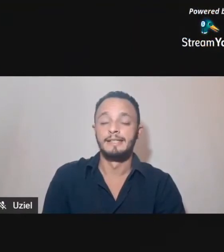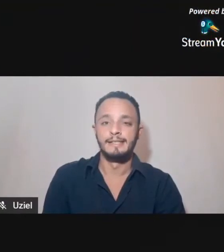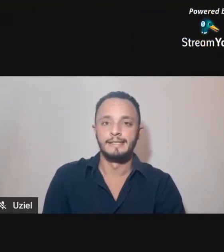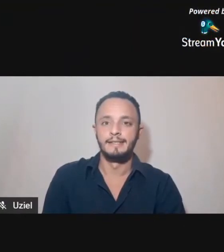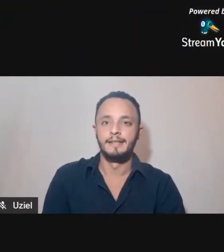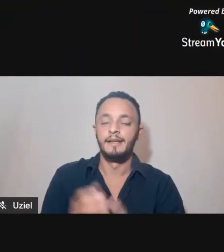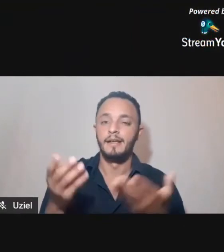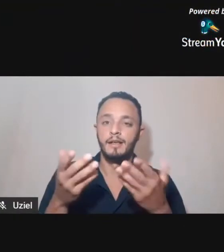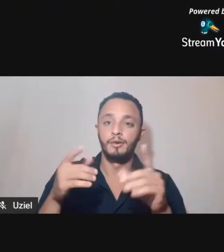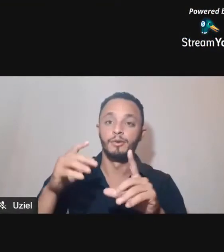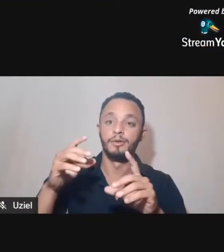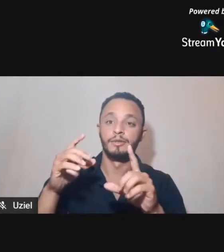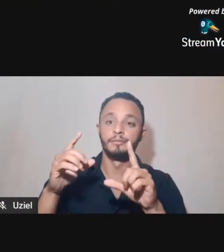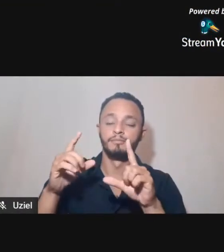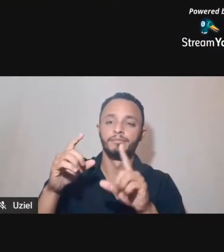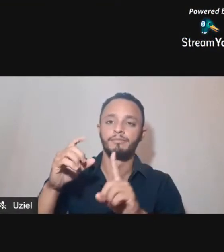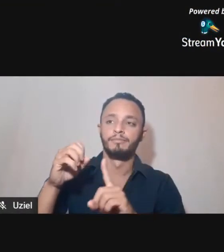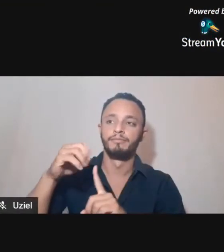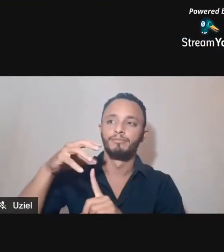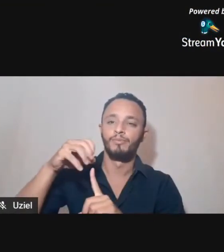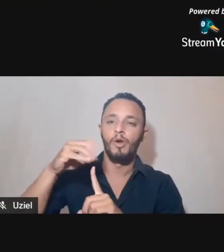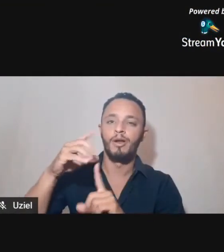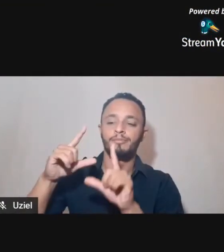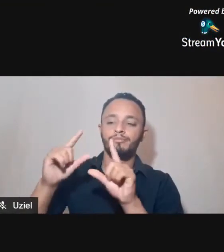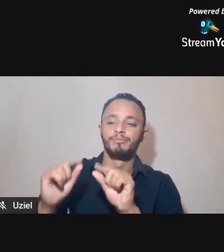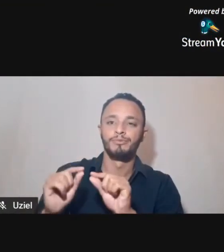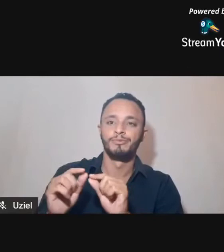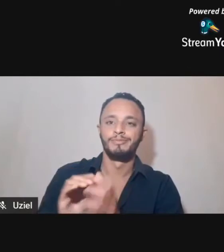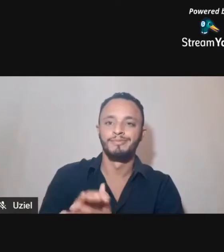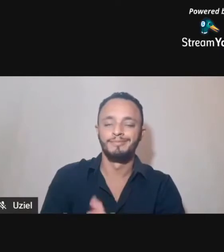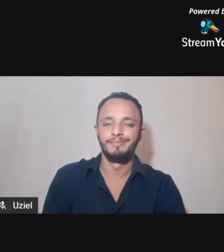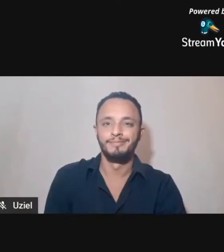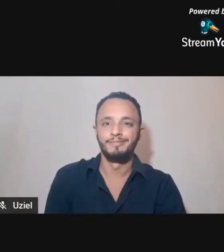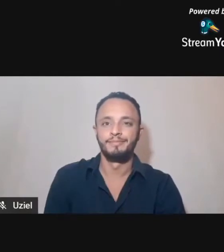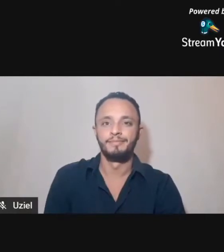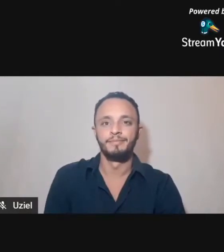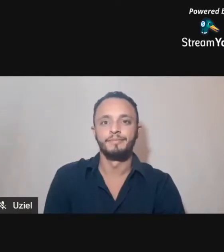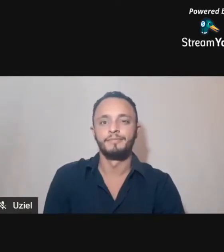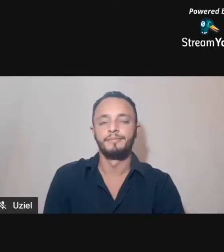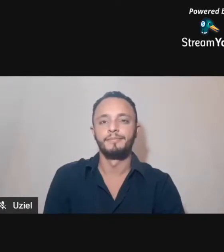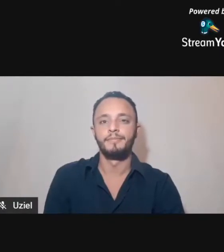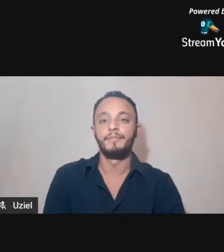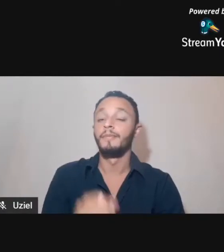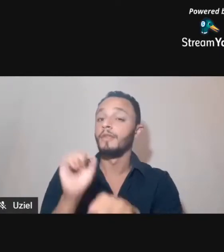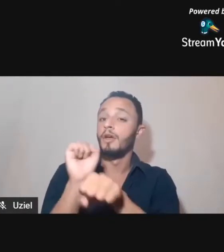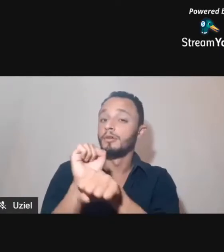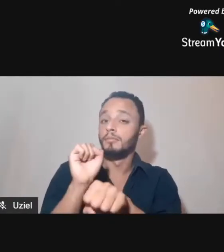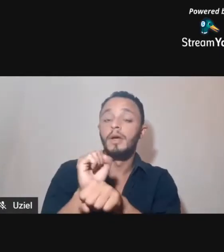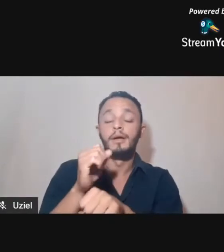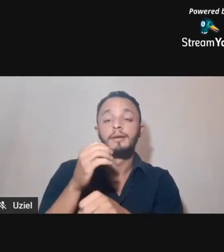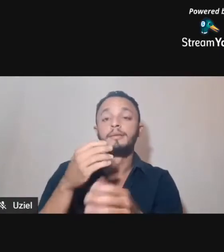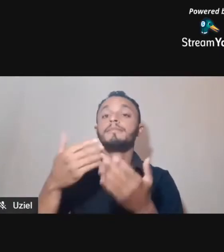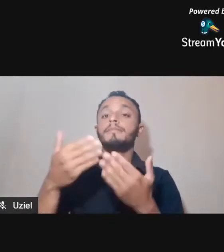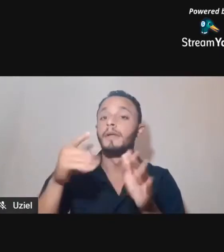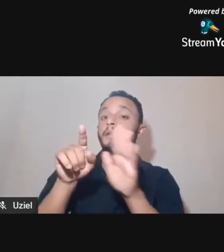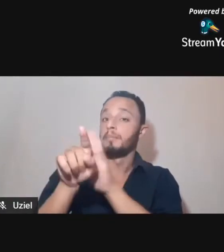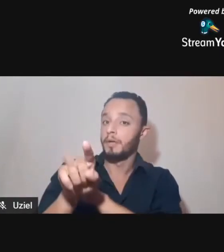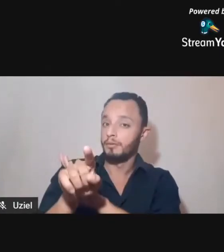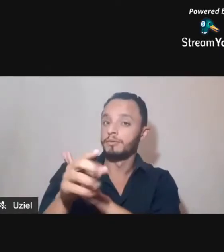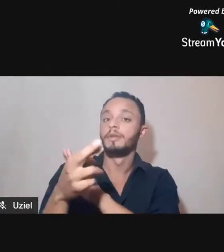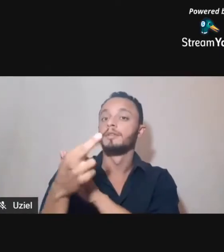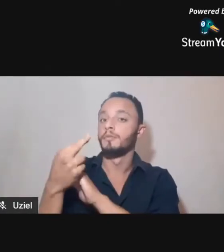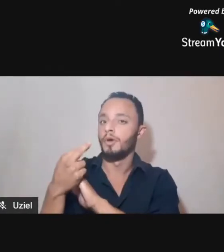perdeu aqui a conexão com ele. Pessoal, fique aí que a gente vai voltar só com as perguntas de vocês, tá?